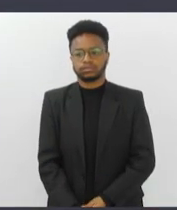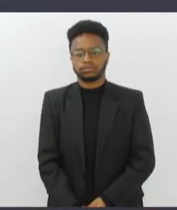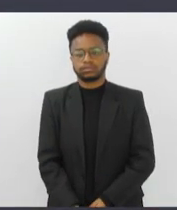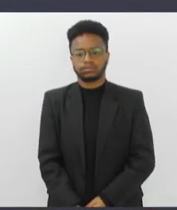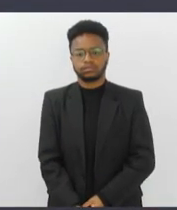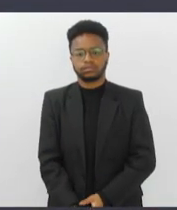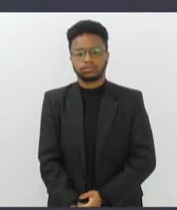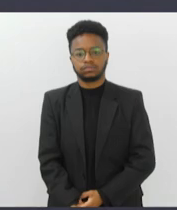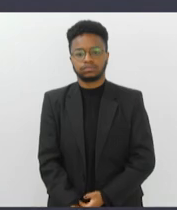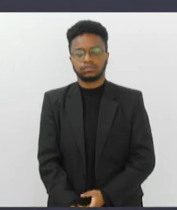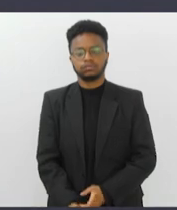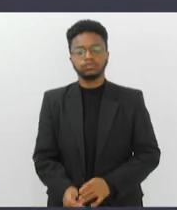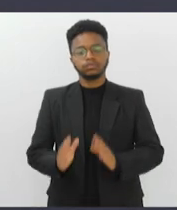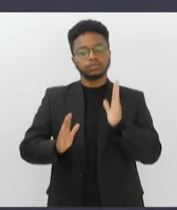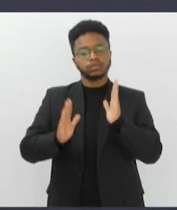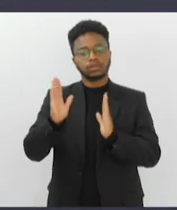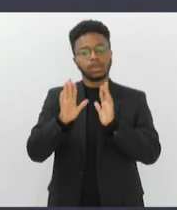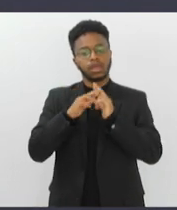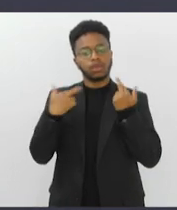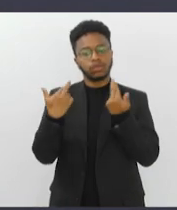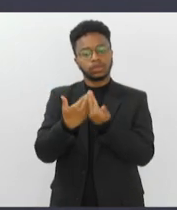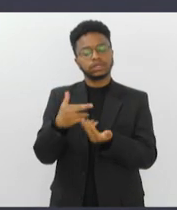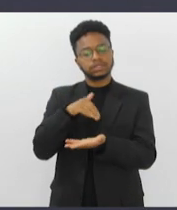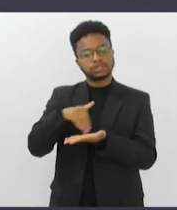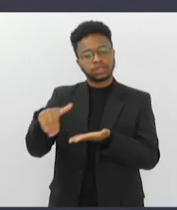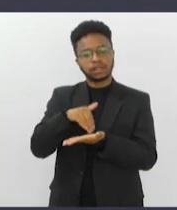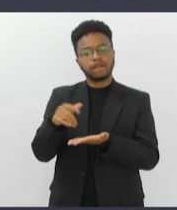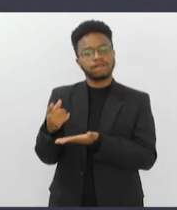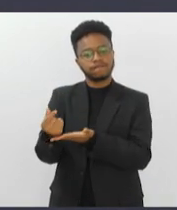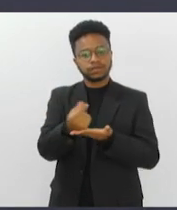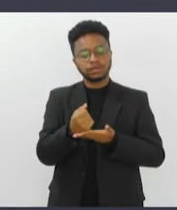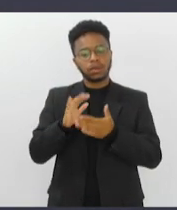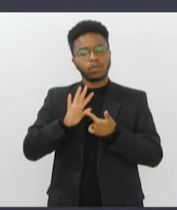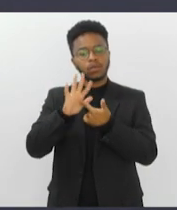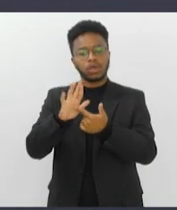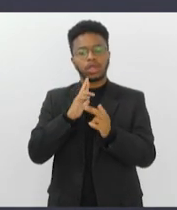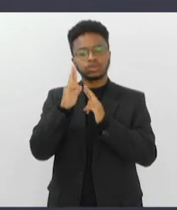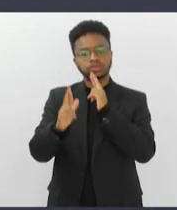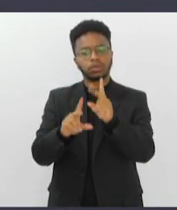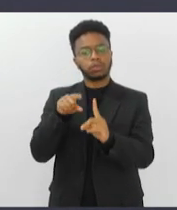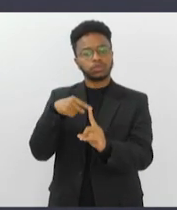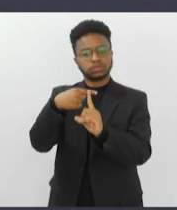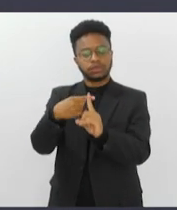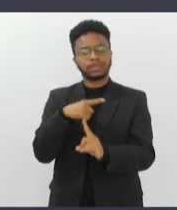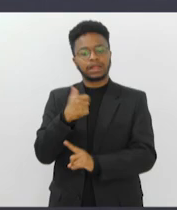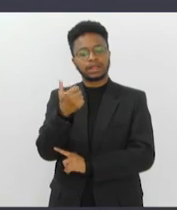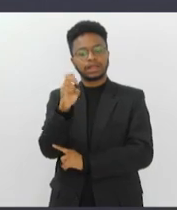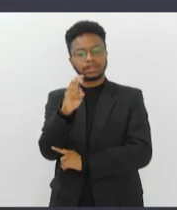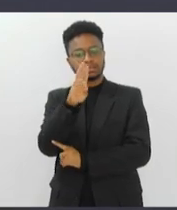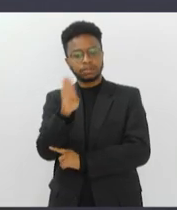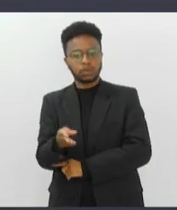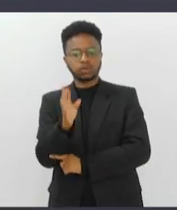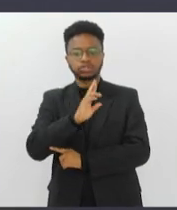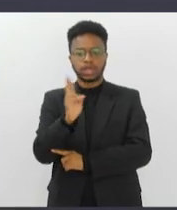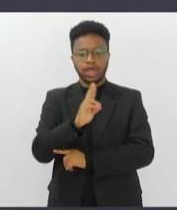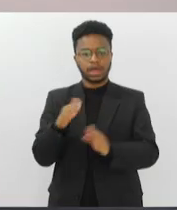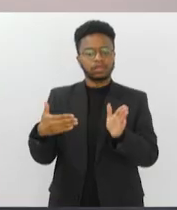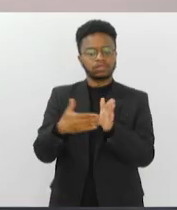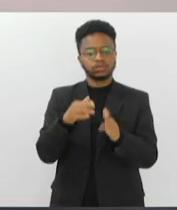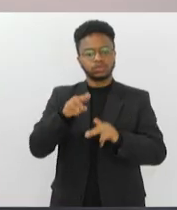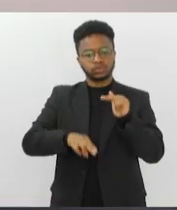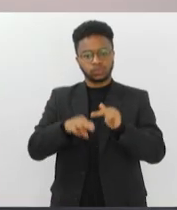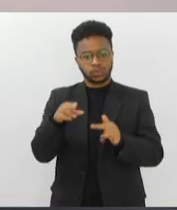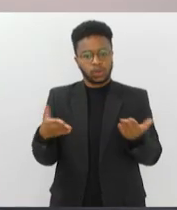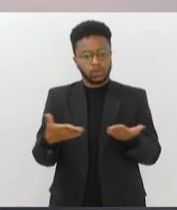Secretaria Estadual de Fazenda apresentou um resultado primário positivo de mais de R$15 bilhões até junho,